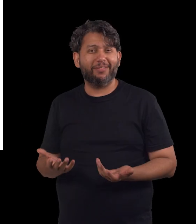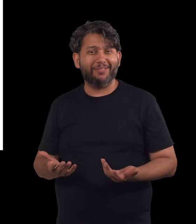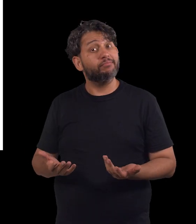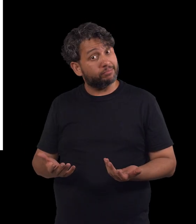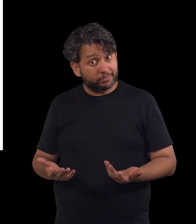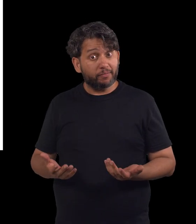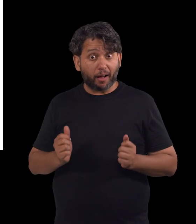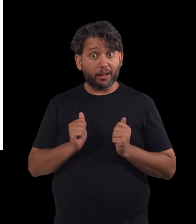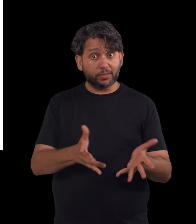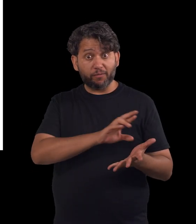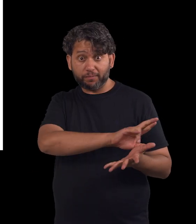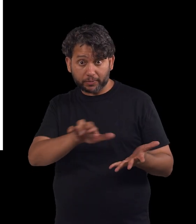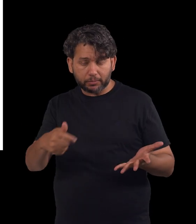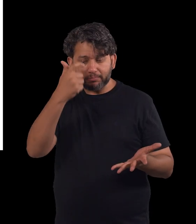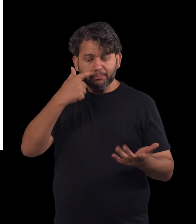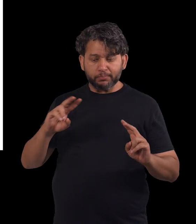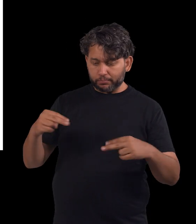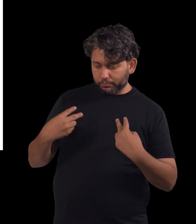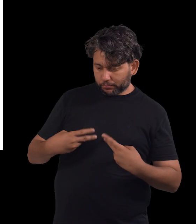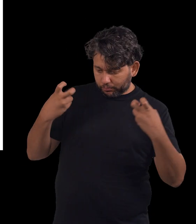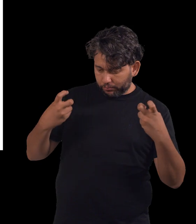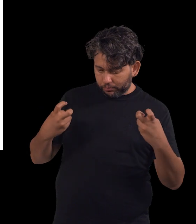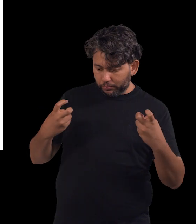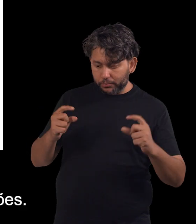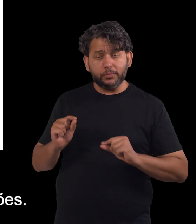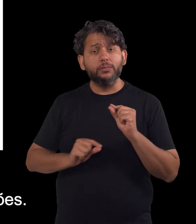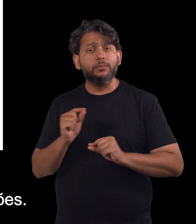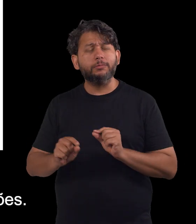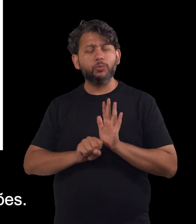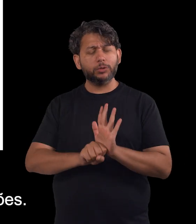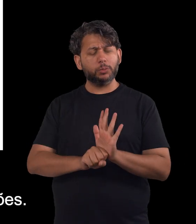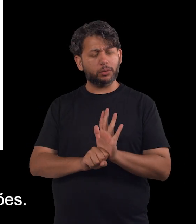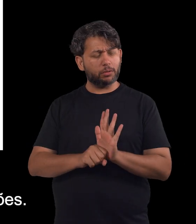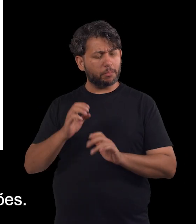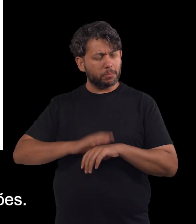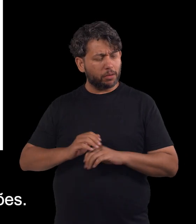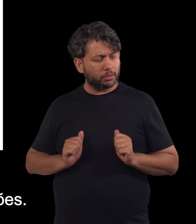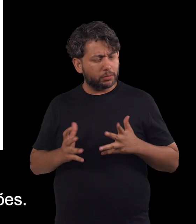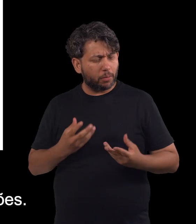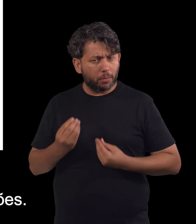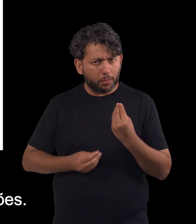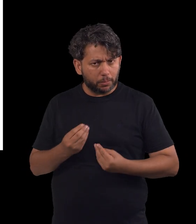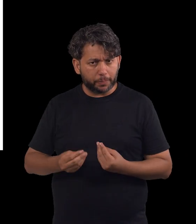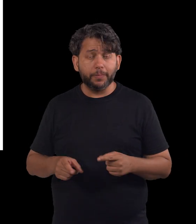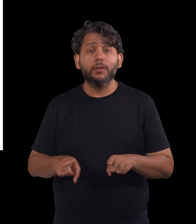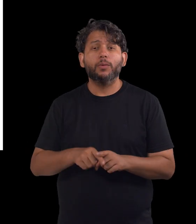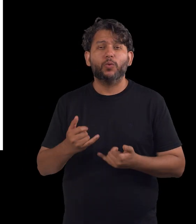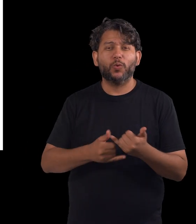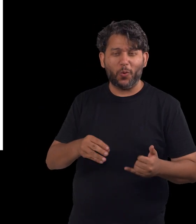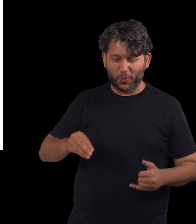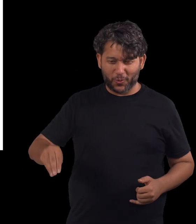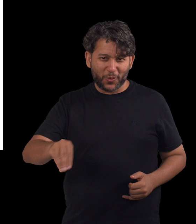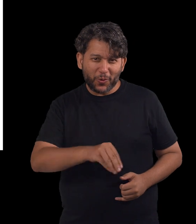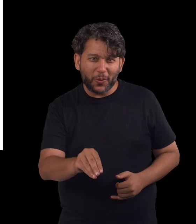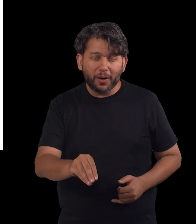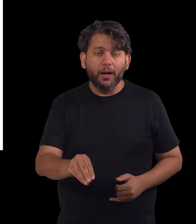brinquedos, os estudantes percebem, de maneira concreta, as consequências simbólicas de suas ações. A dinâmica